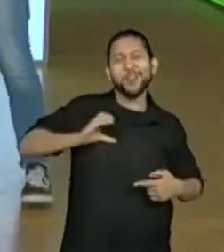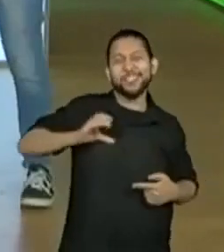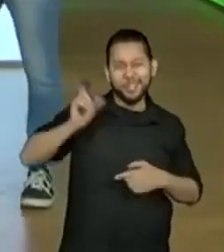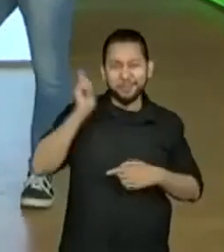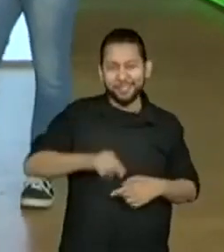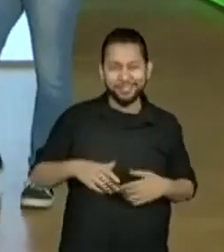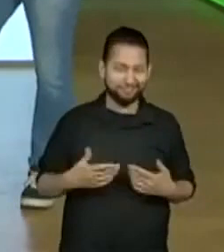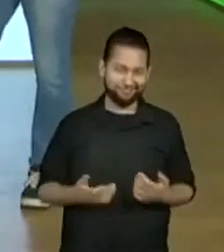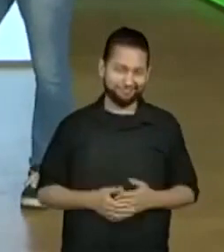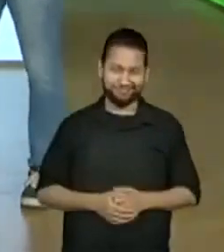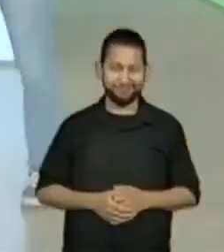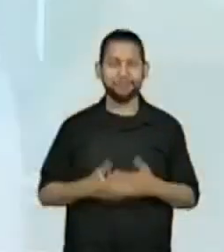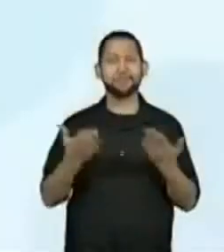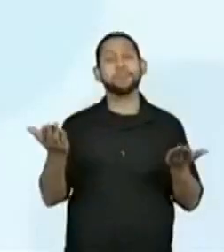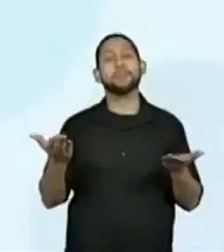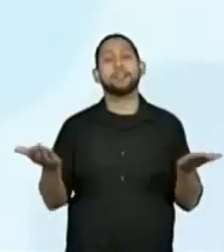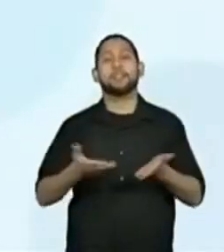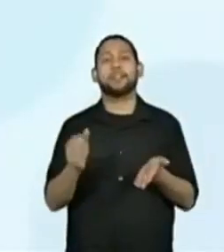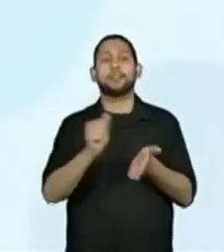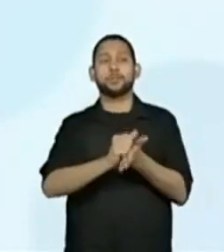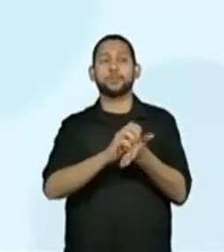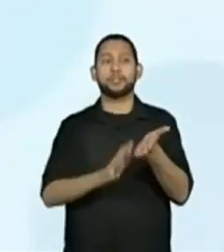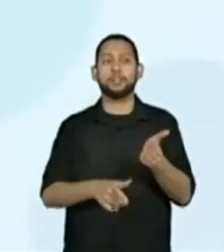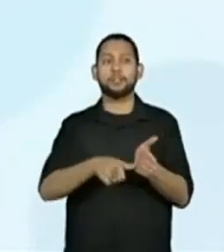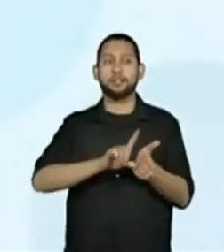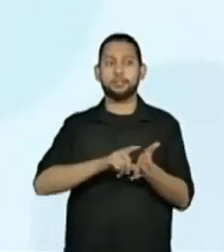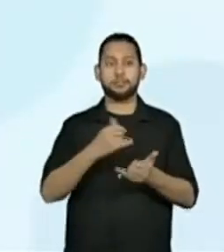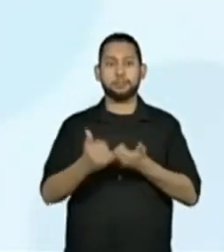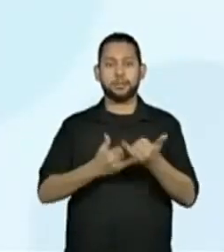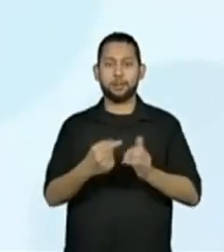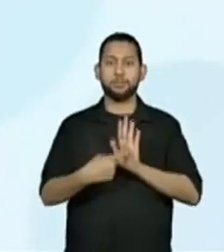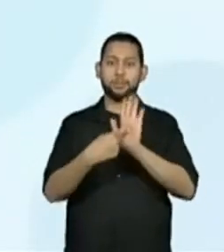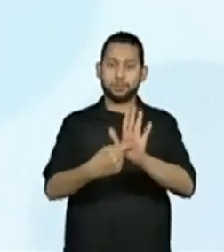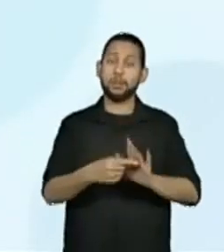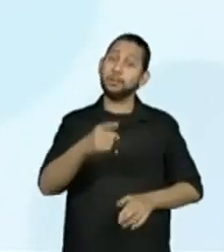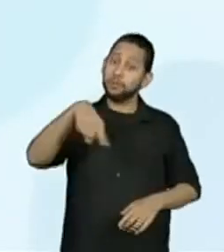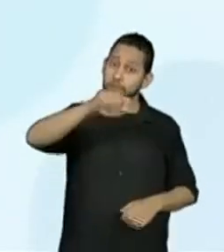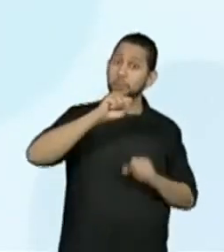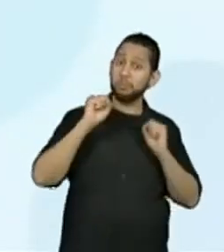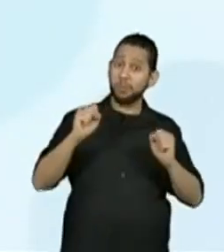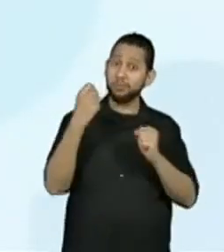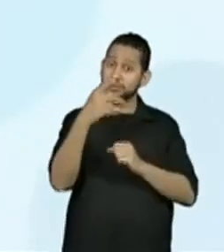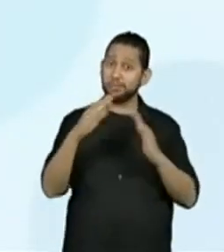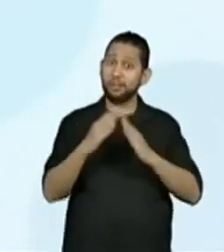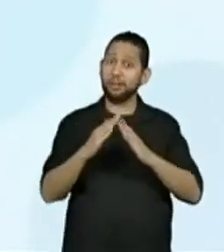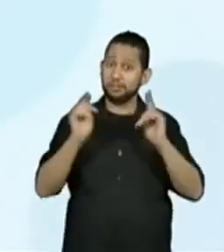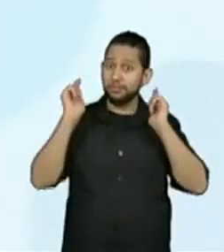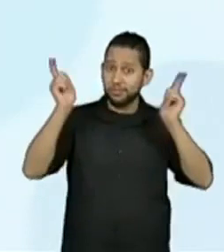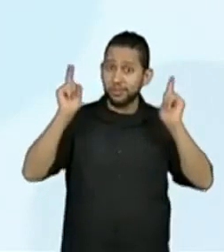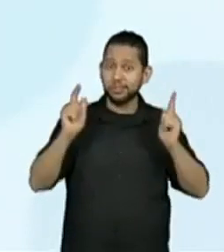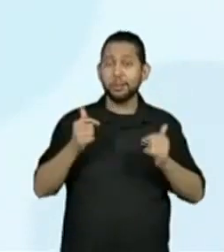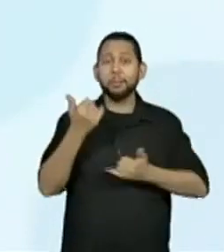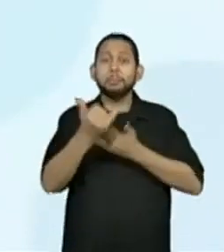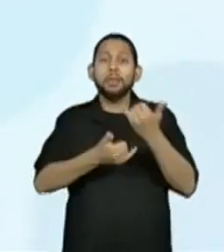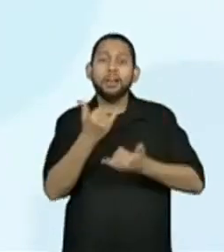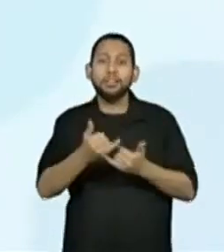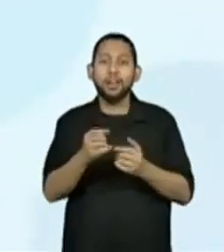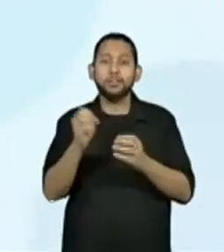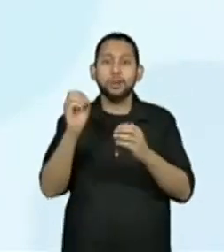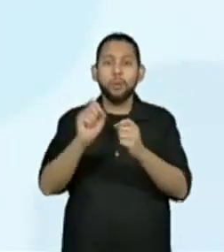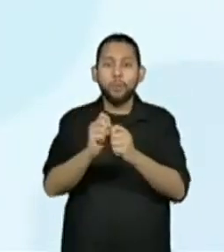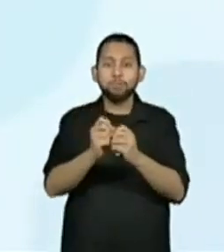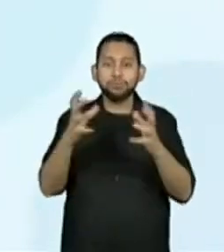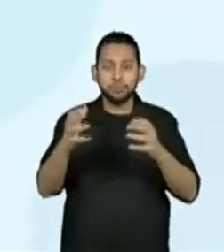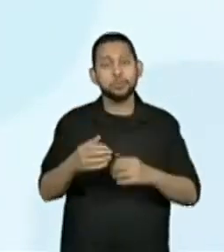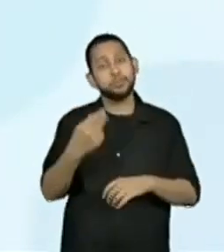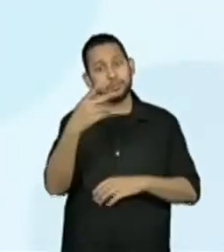pessoal, só a sugestão de atividade antes da gente acabar. Que tal agora você se divertir também com o jogo Campo Minado? Trace o